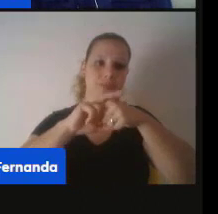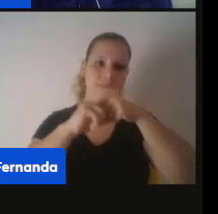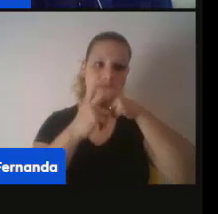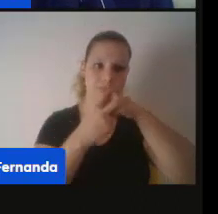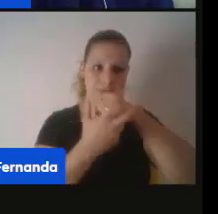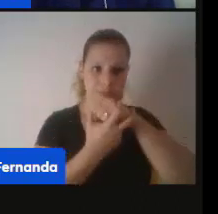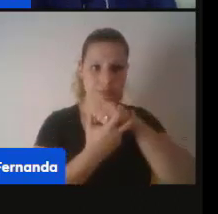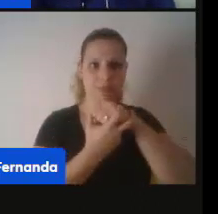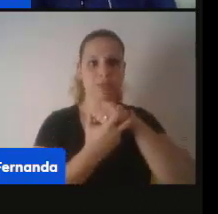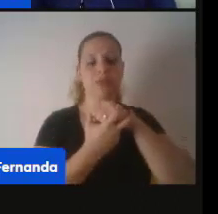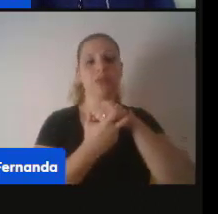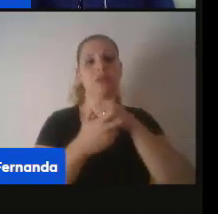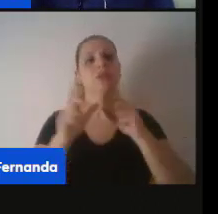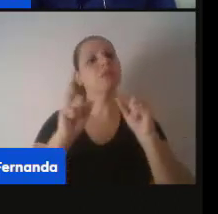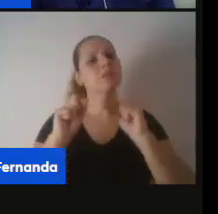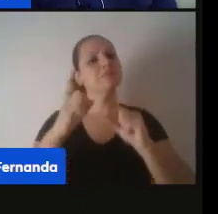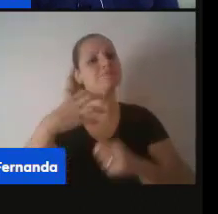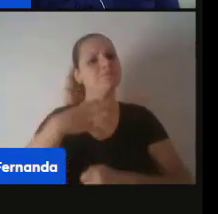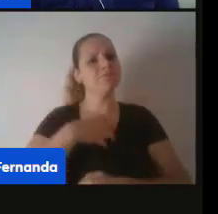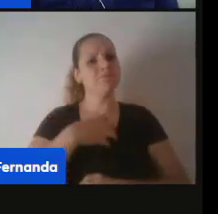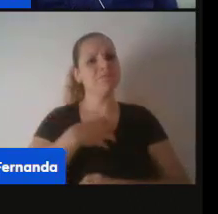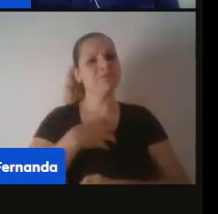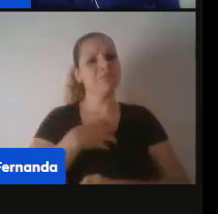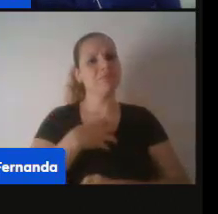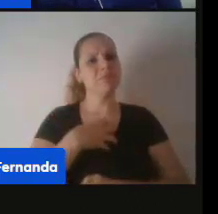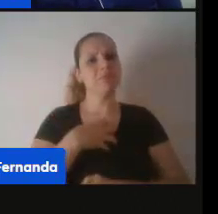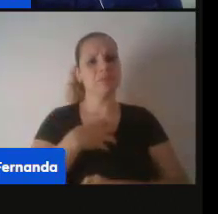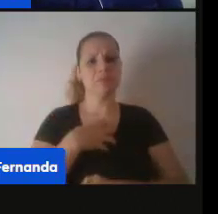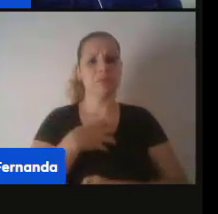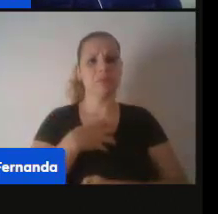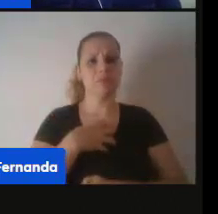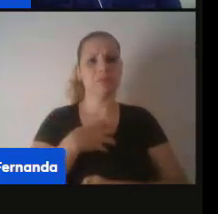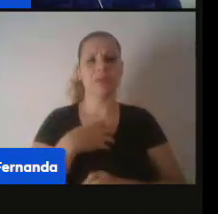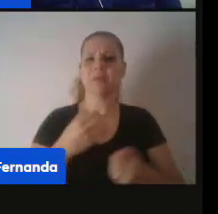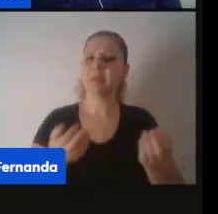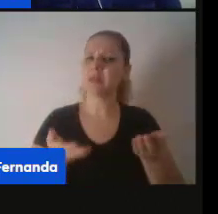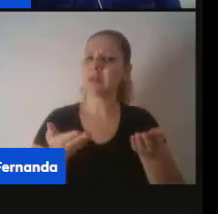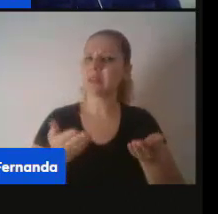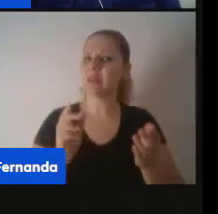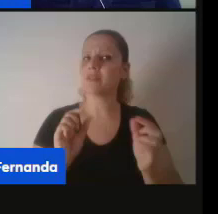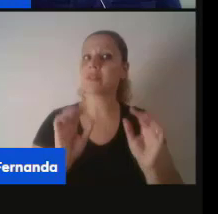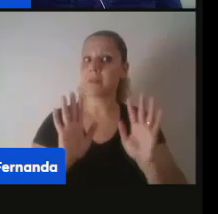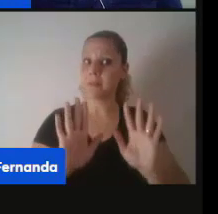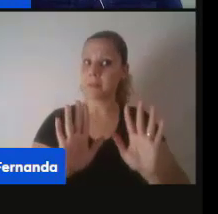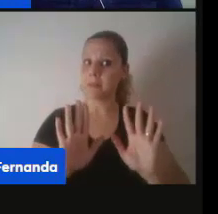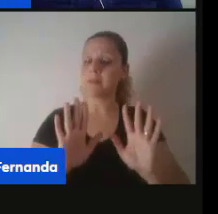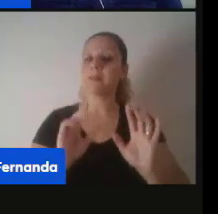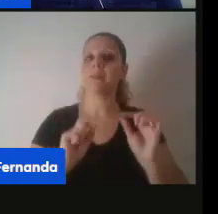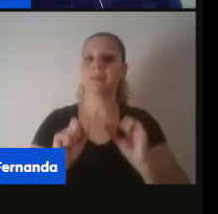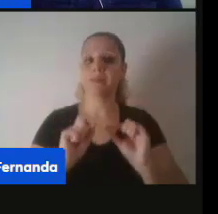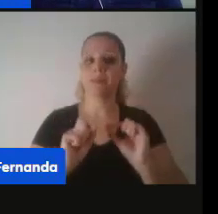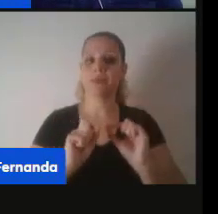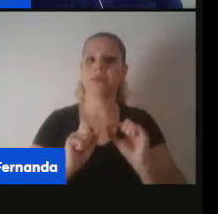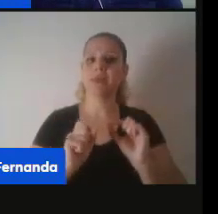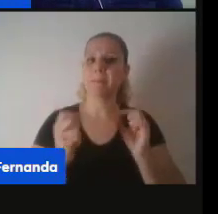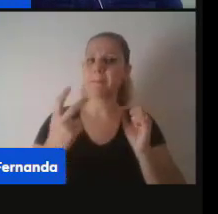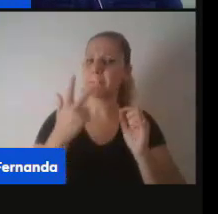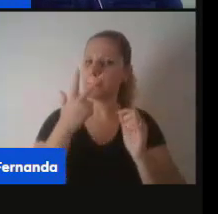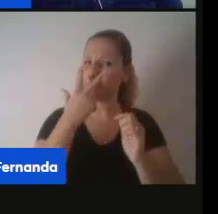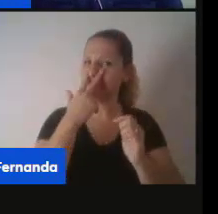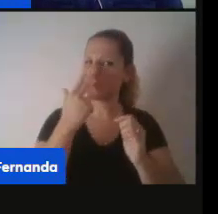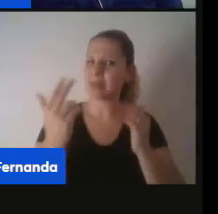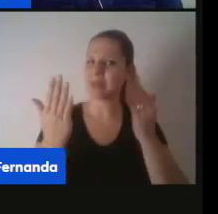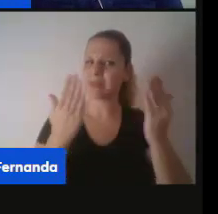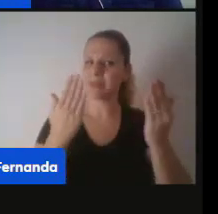Vírus Zika, os sintomas são mais brandos com relação ao sintoma da dengue, mas eventualmente são sintomas